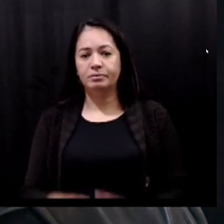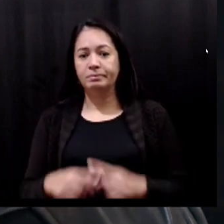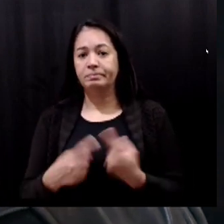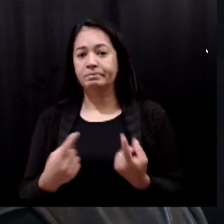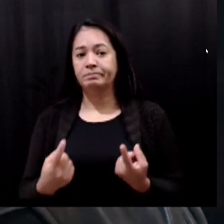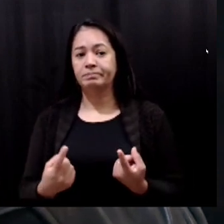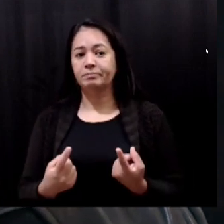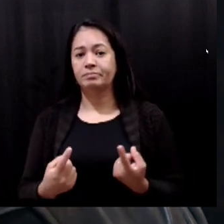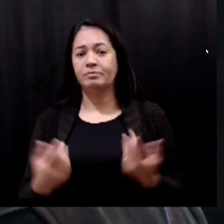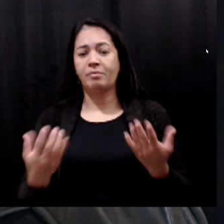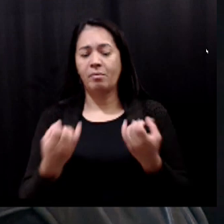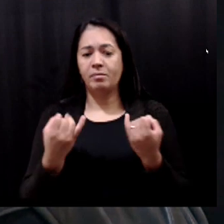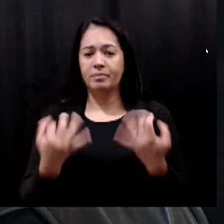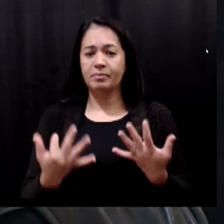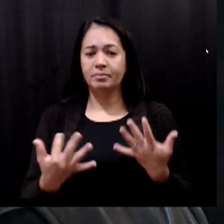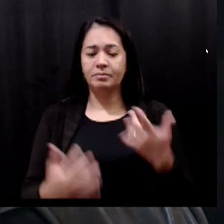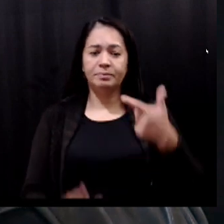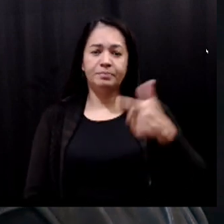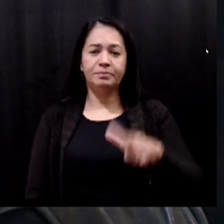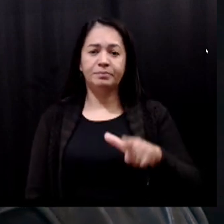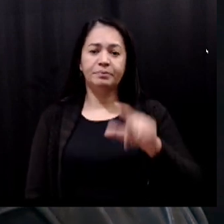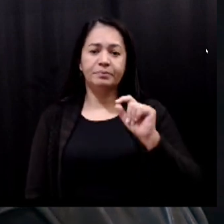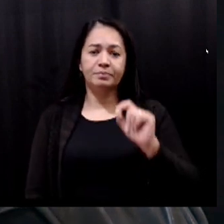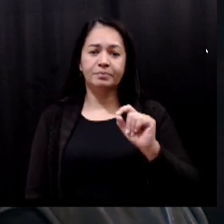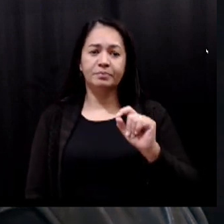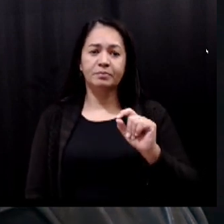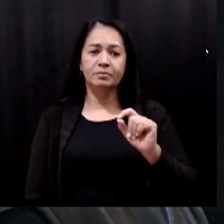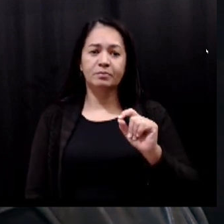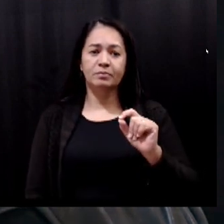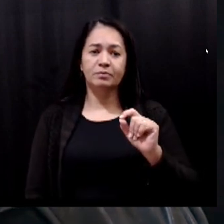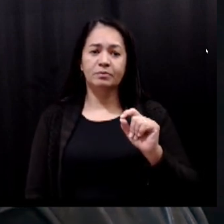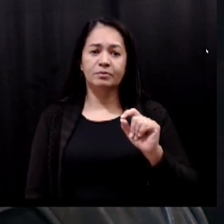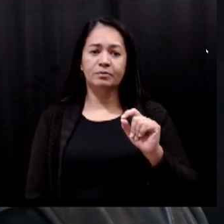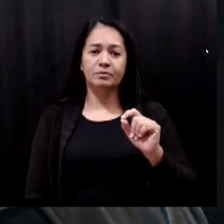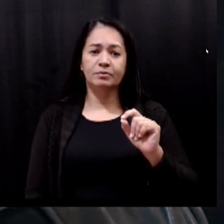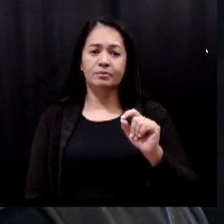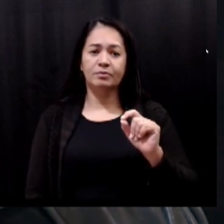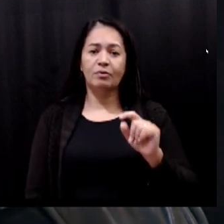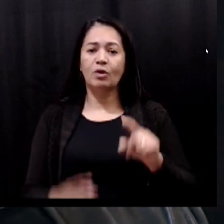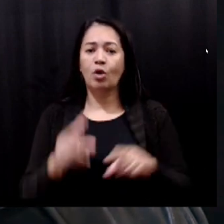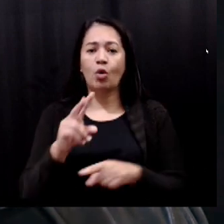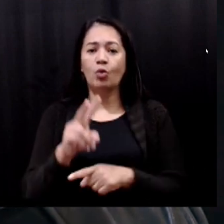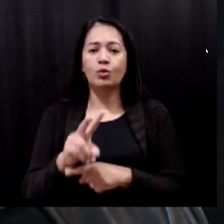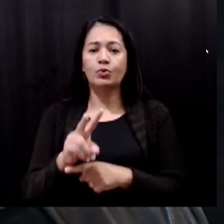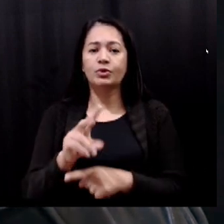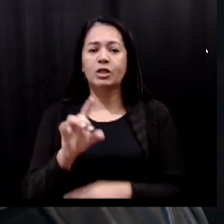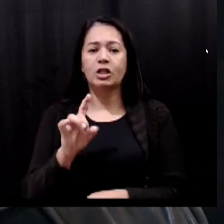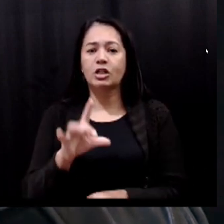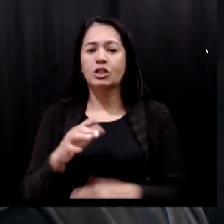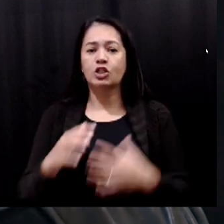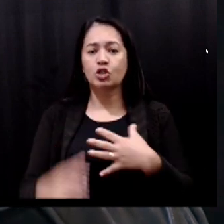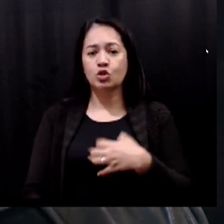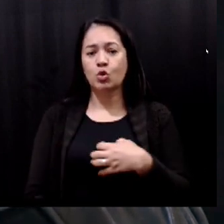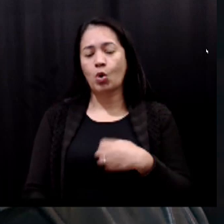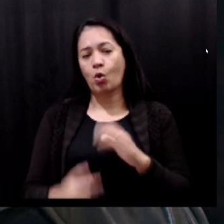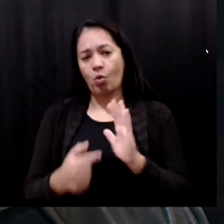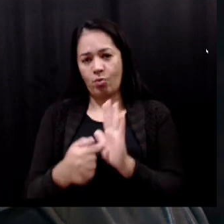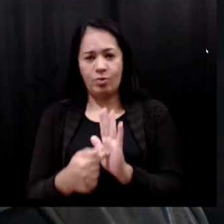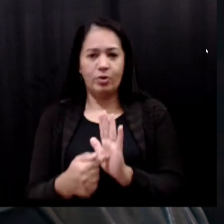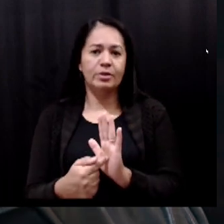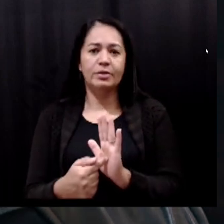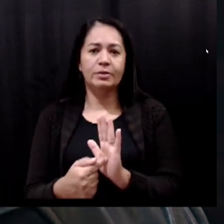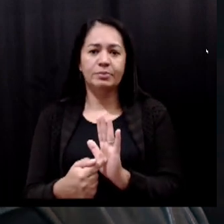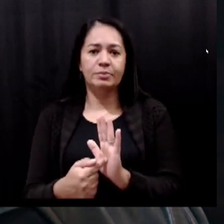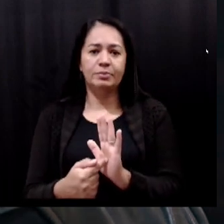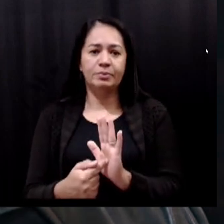ressaltando também que cuidar não implica só em comportamentos